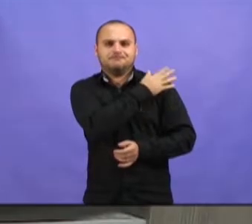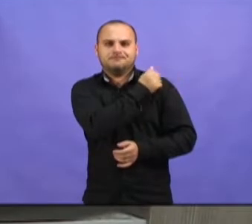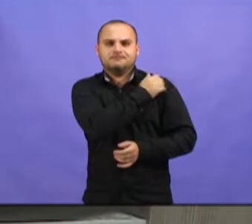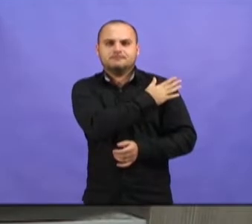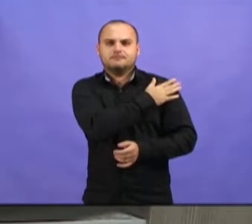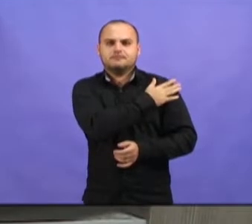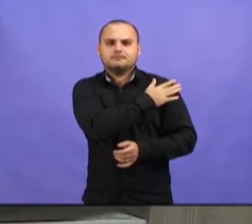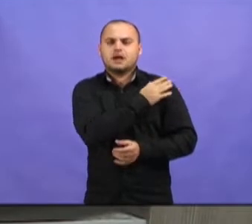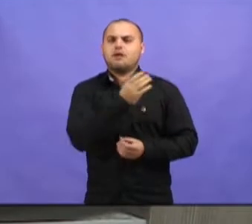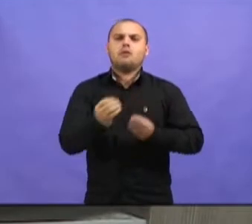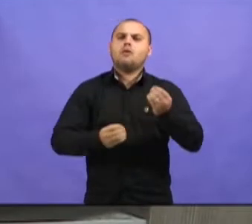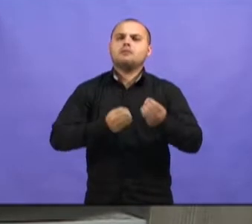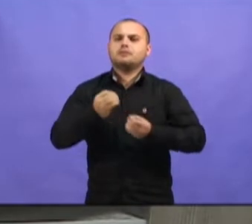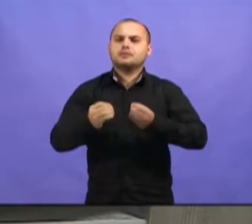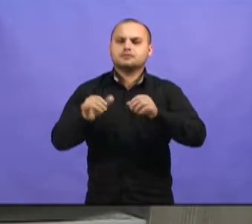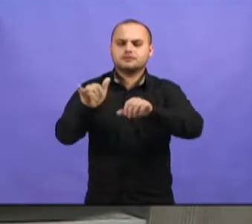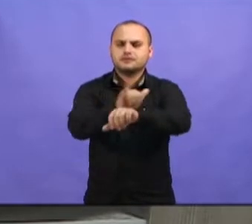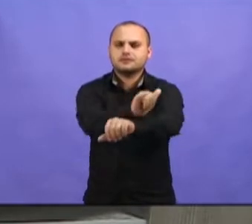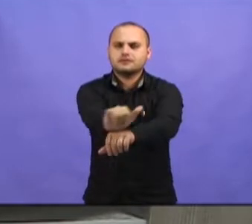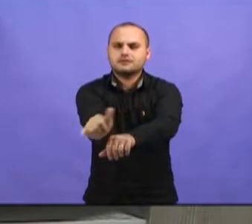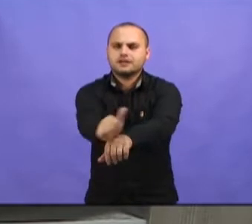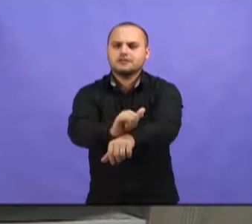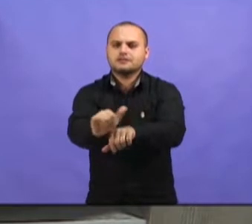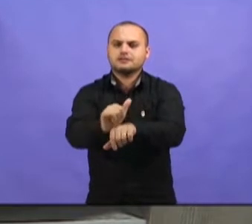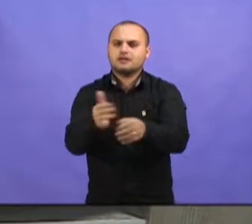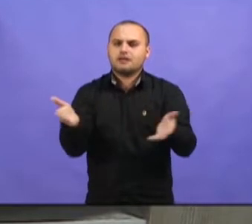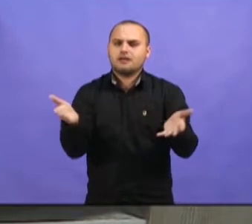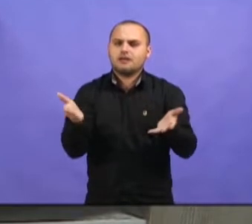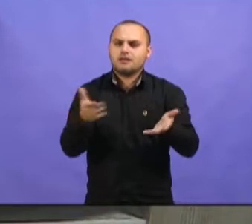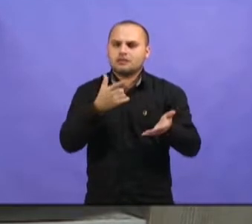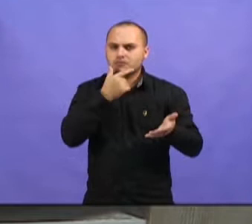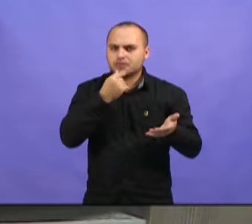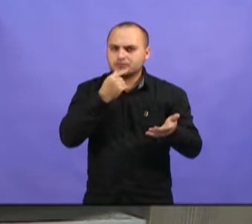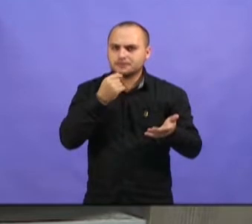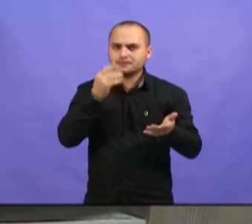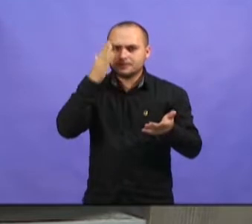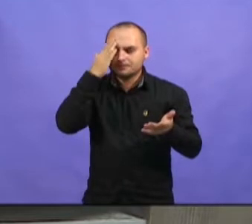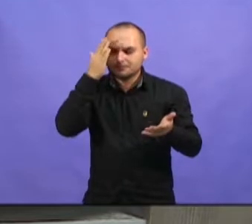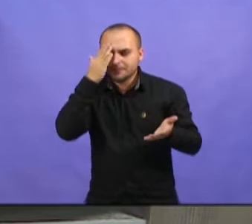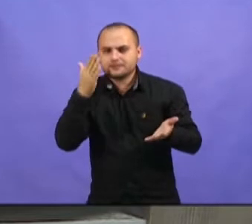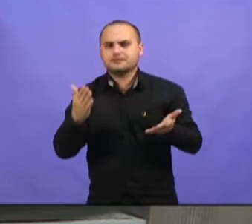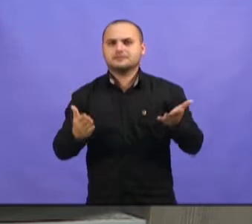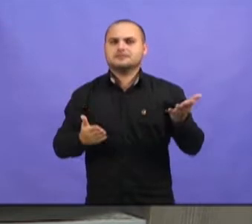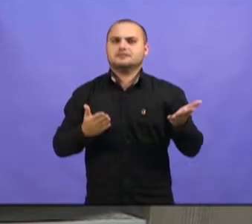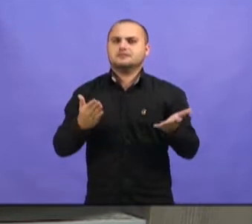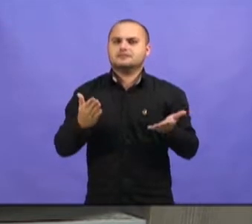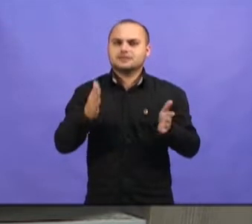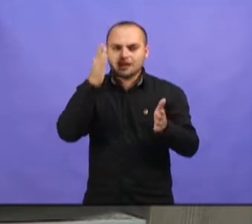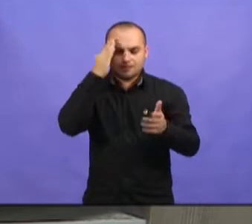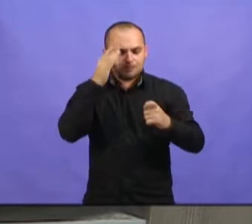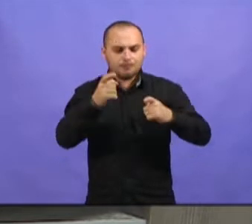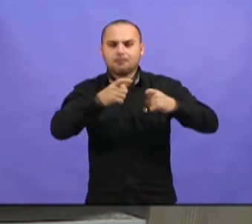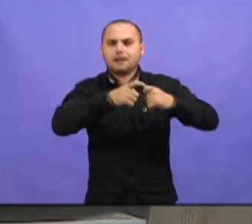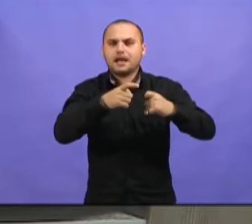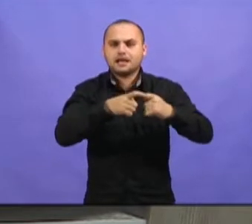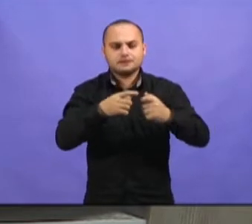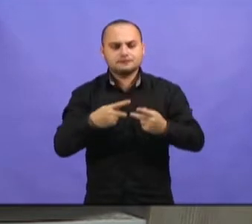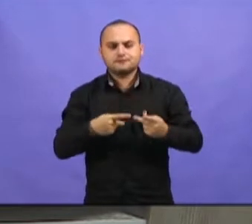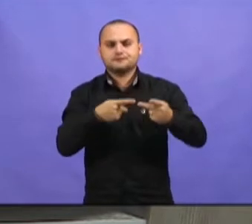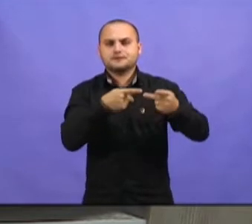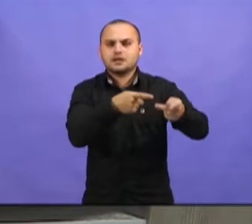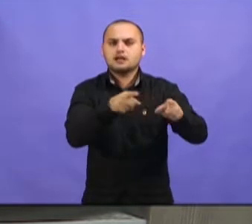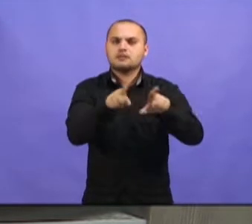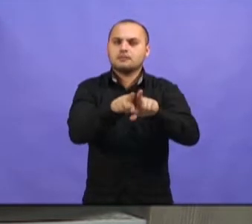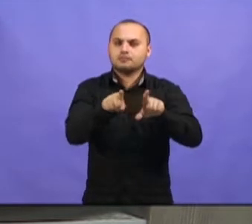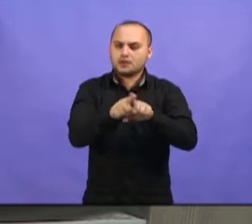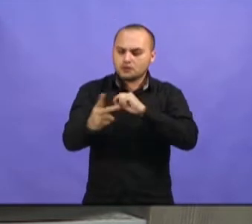busquem o diagnóstico, até a consulta médica, o diagnóstico e a prevenção